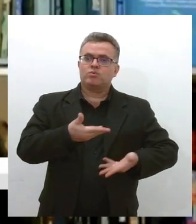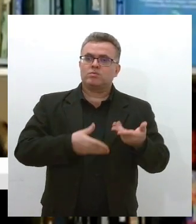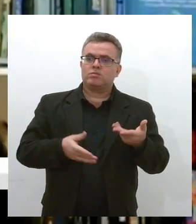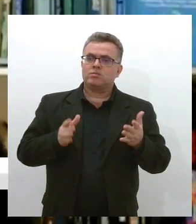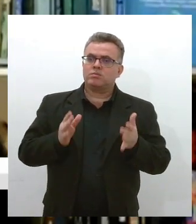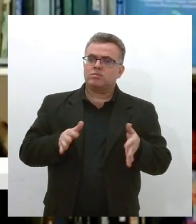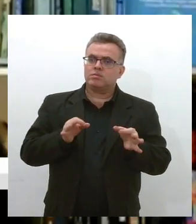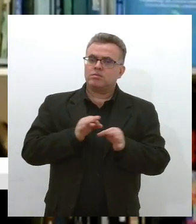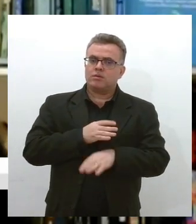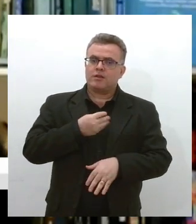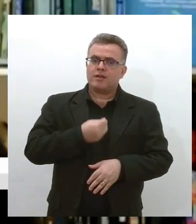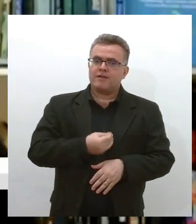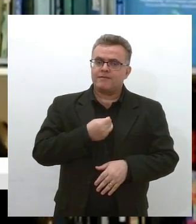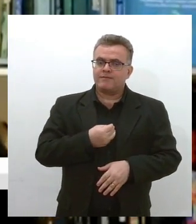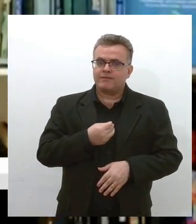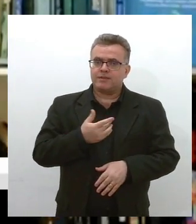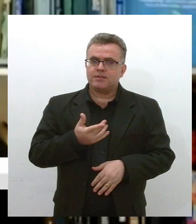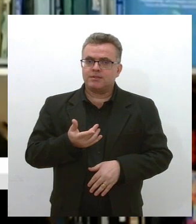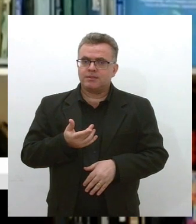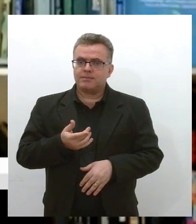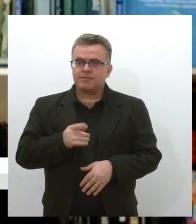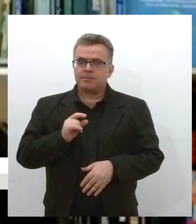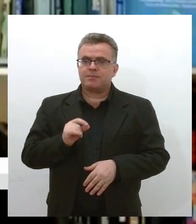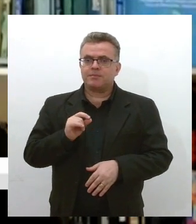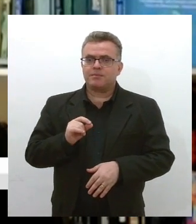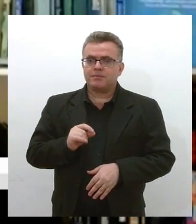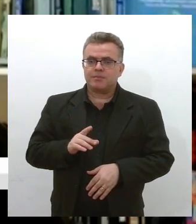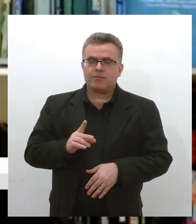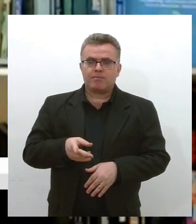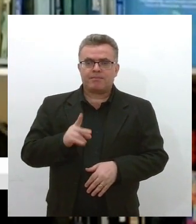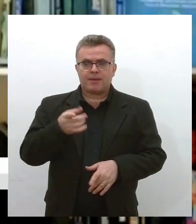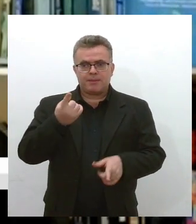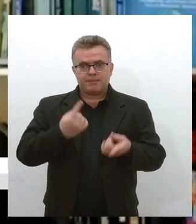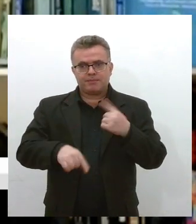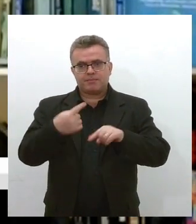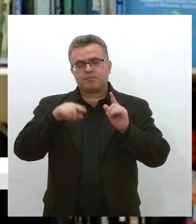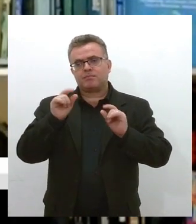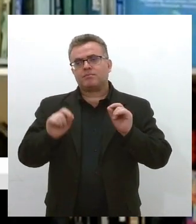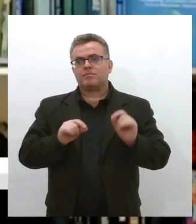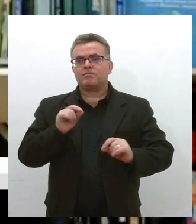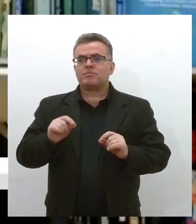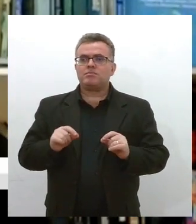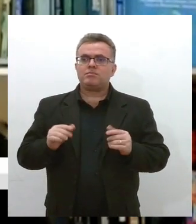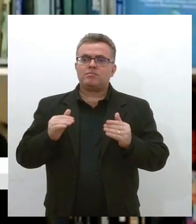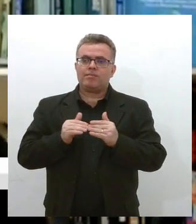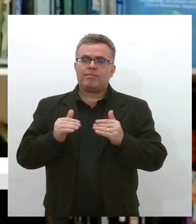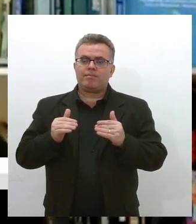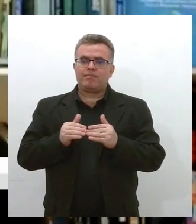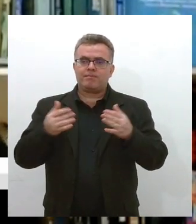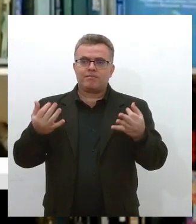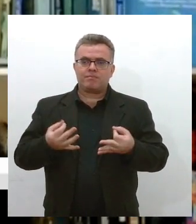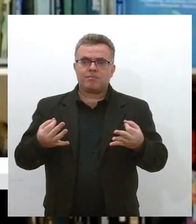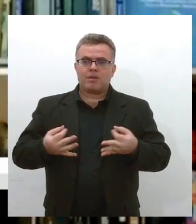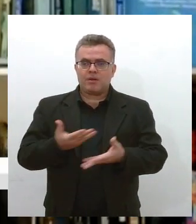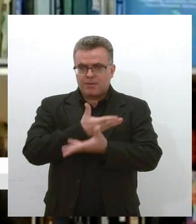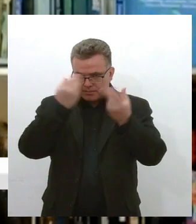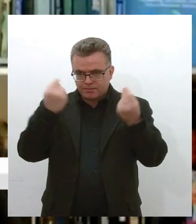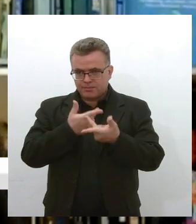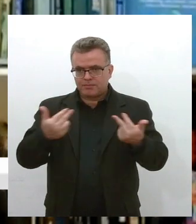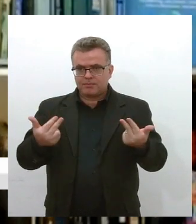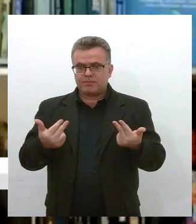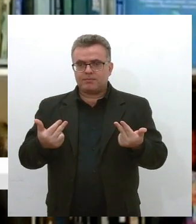vida, usar essa palavra superar, ela tem uma conotação de esquecimento. Ah, vou